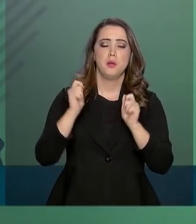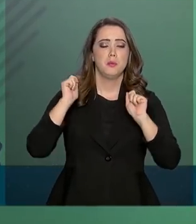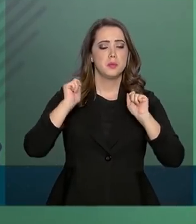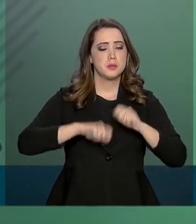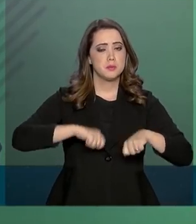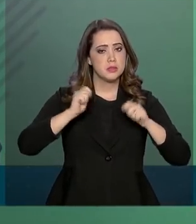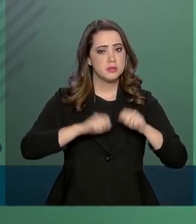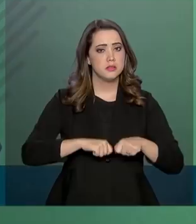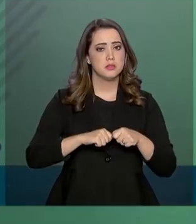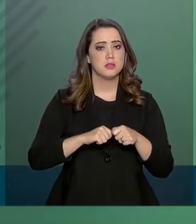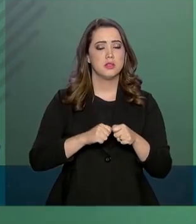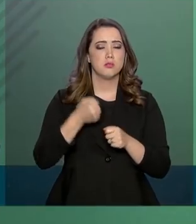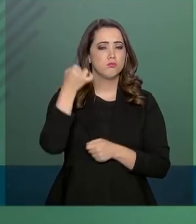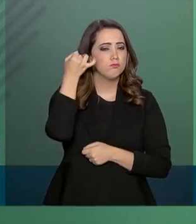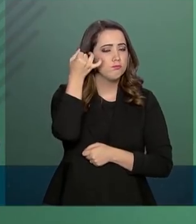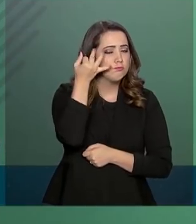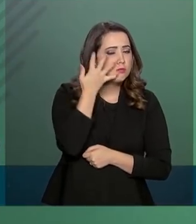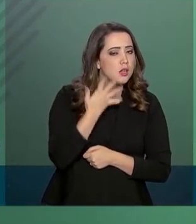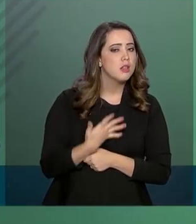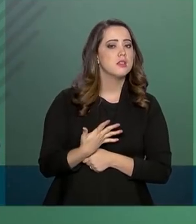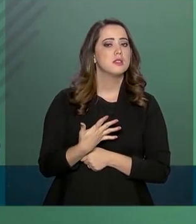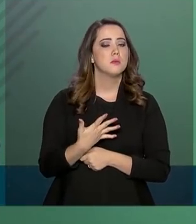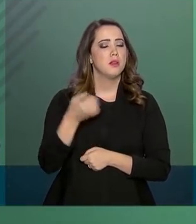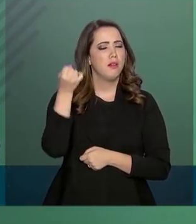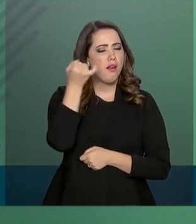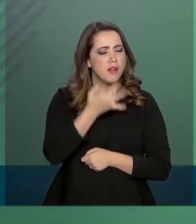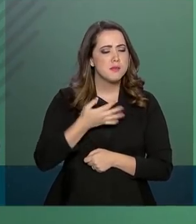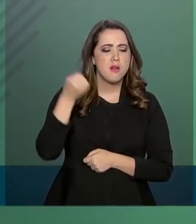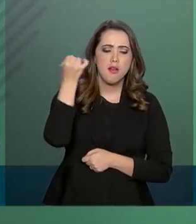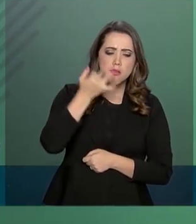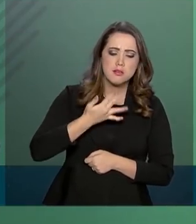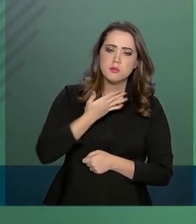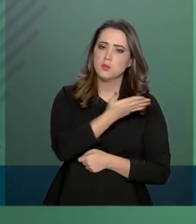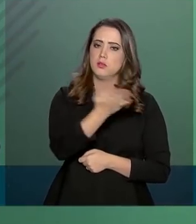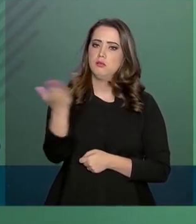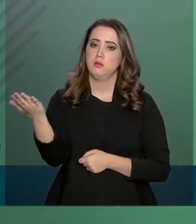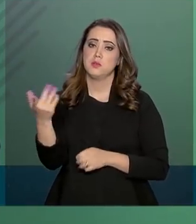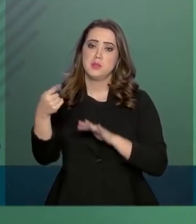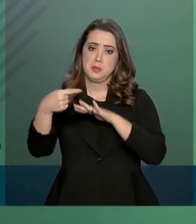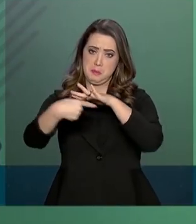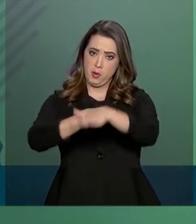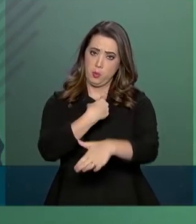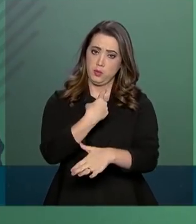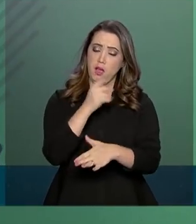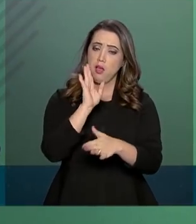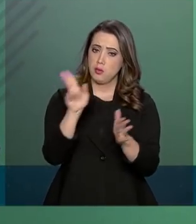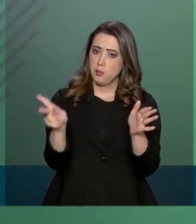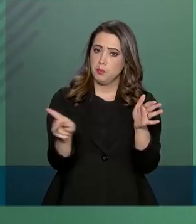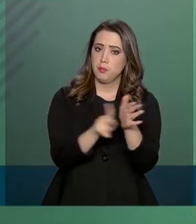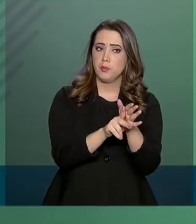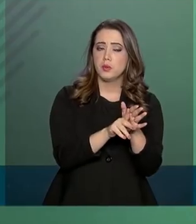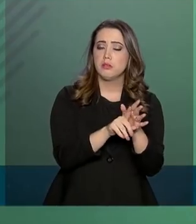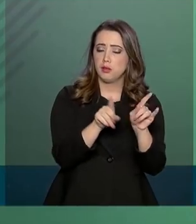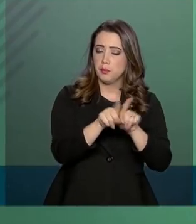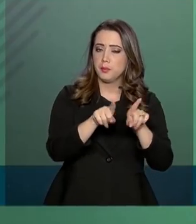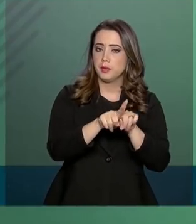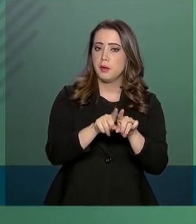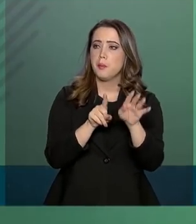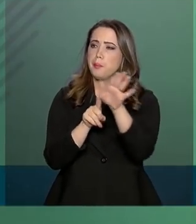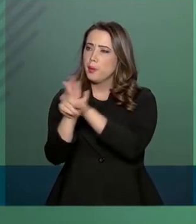possibilidade de discorrer sobre as suas demandas diretamente ao senhor presidente da